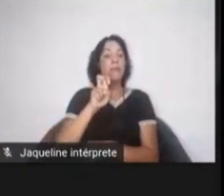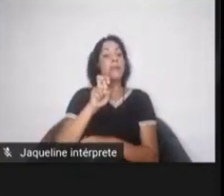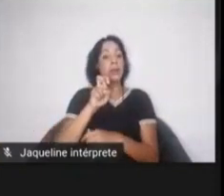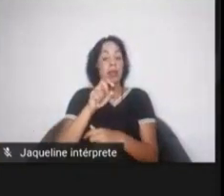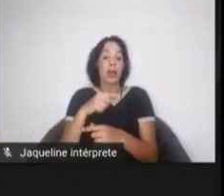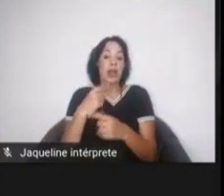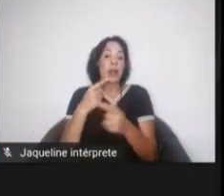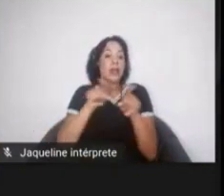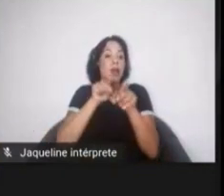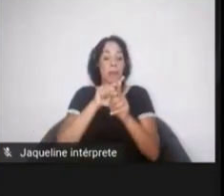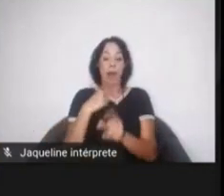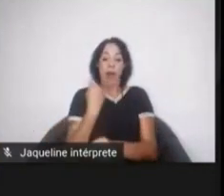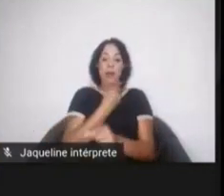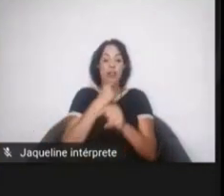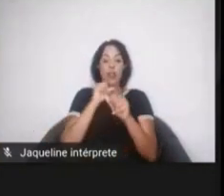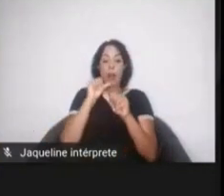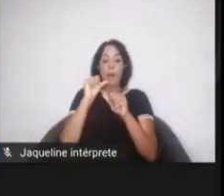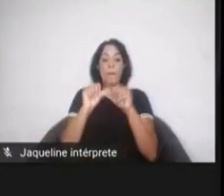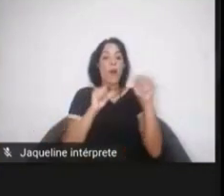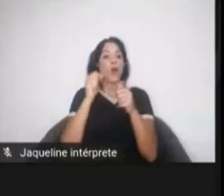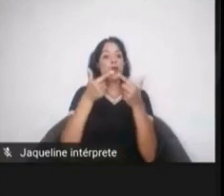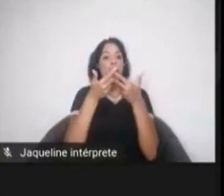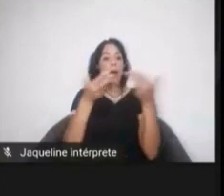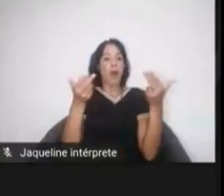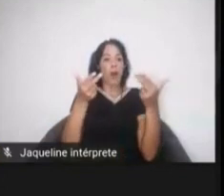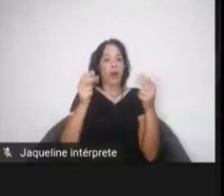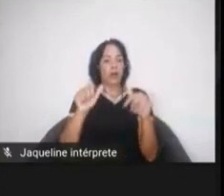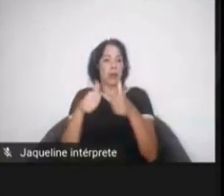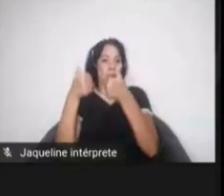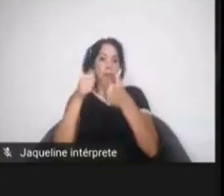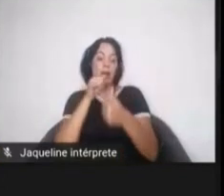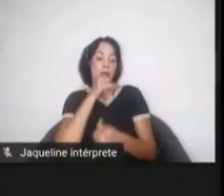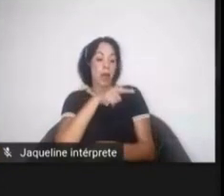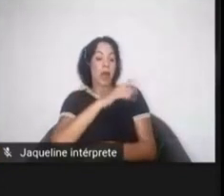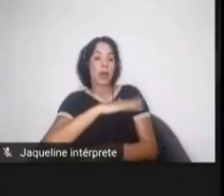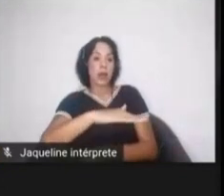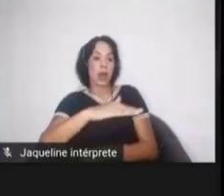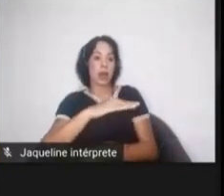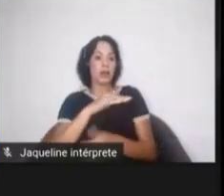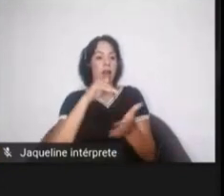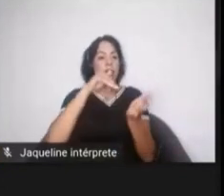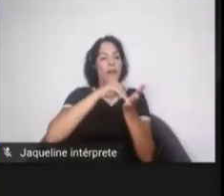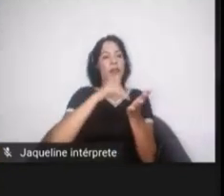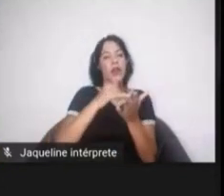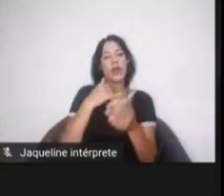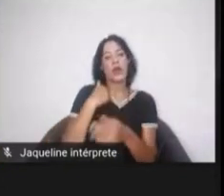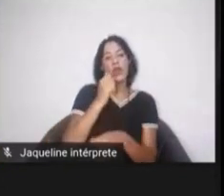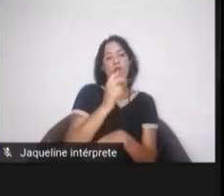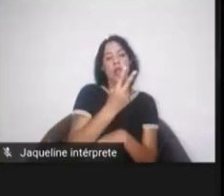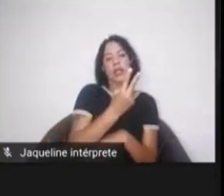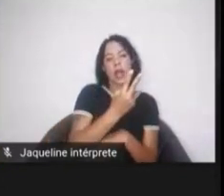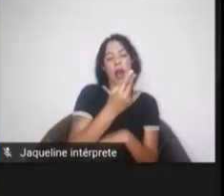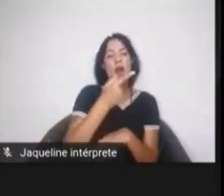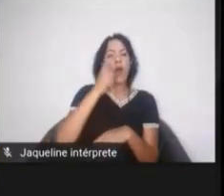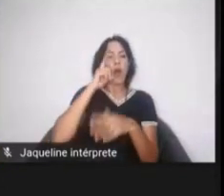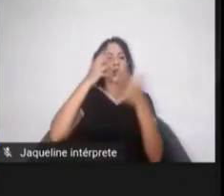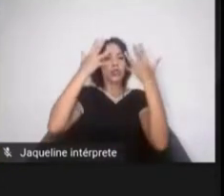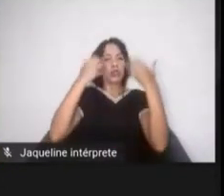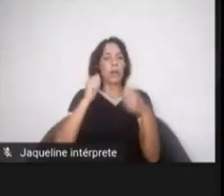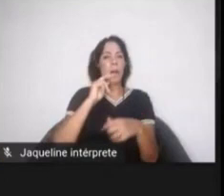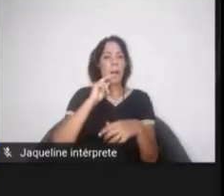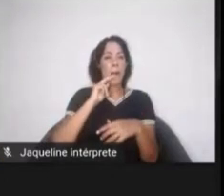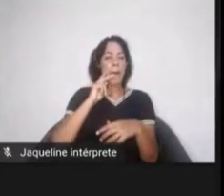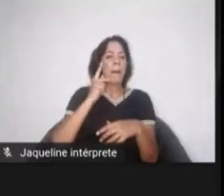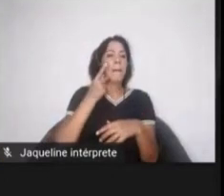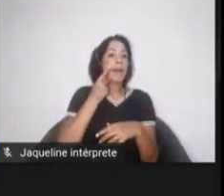nós vamos transformar. Uma criança, no finalzinho dos 2 anos, ontem foi falado de Piaget, ela já faz